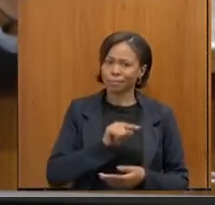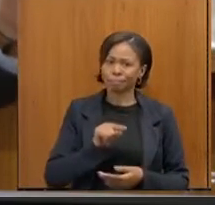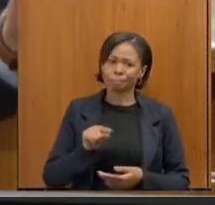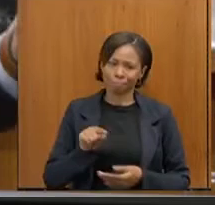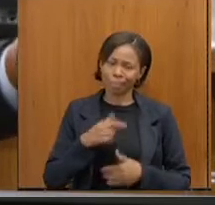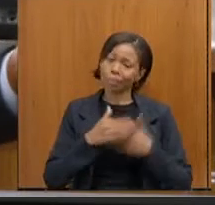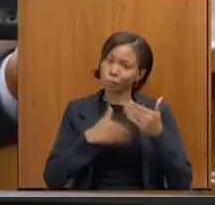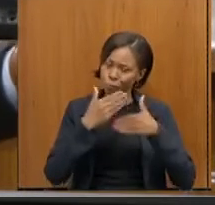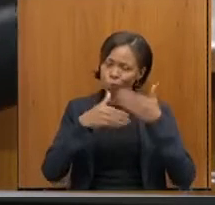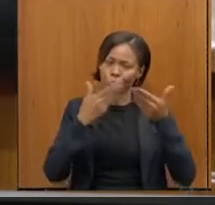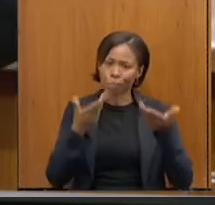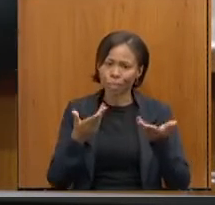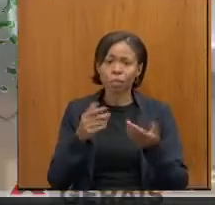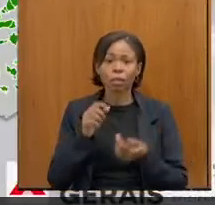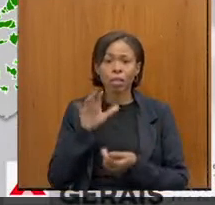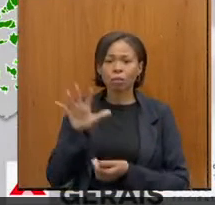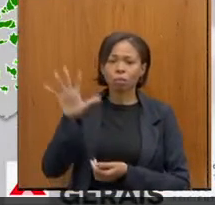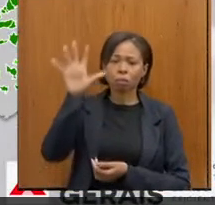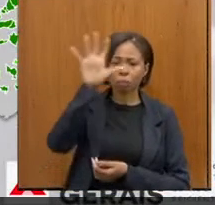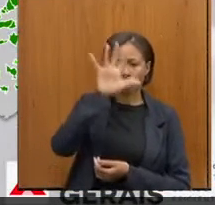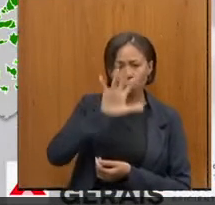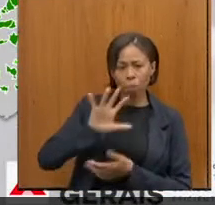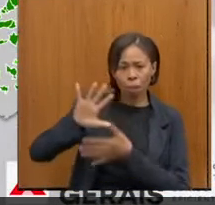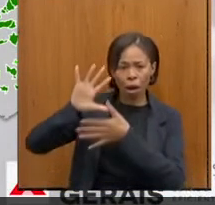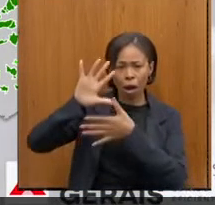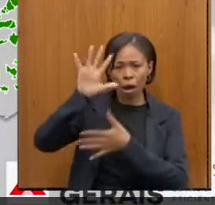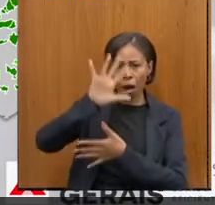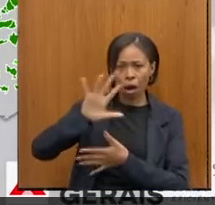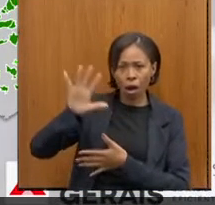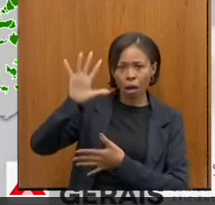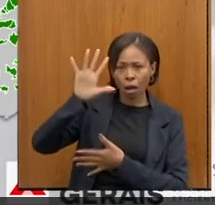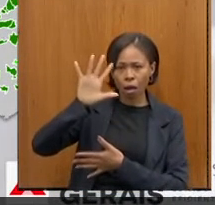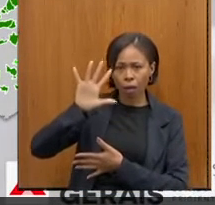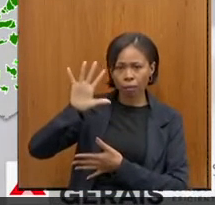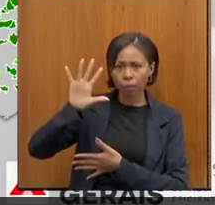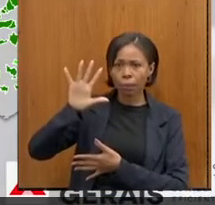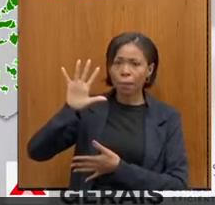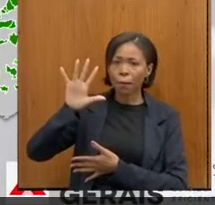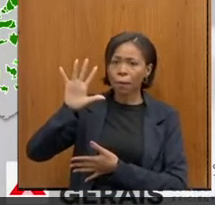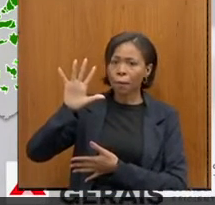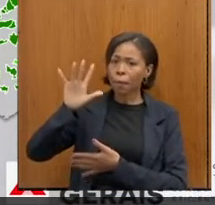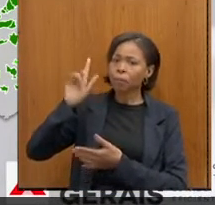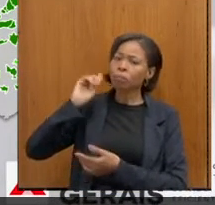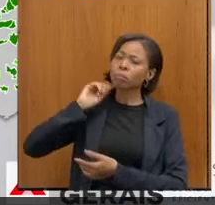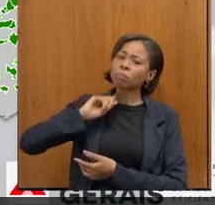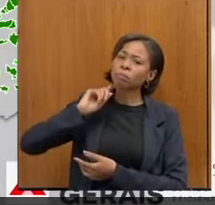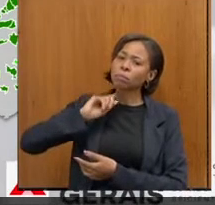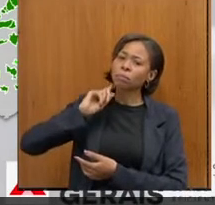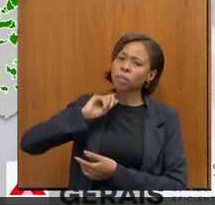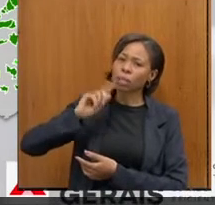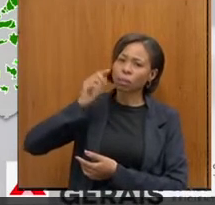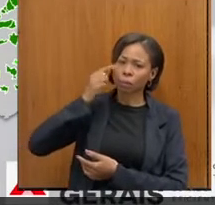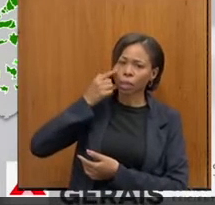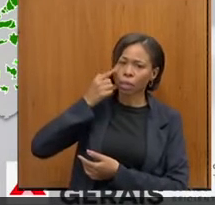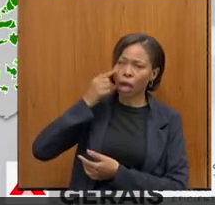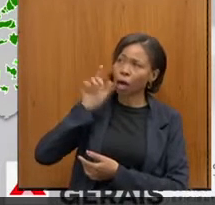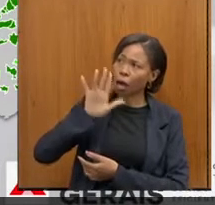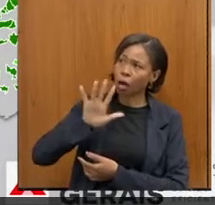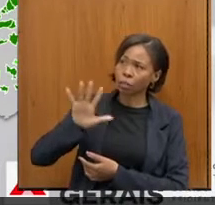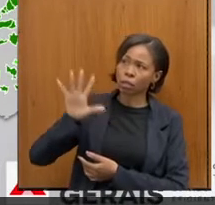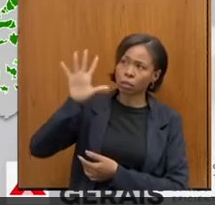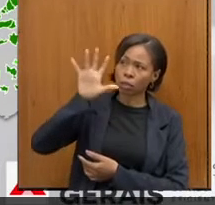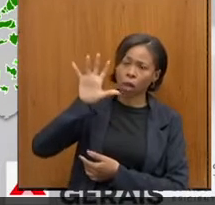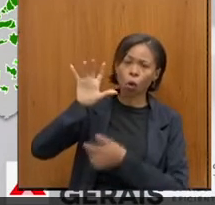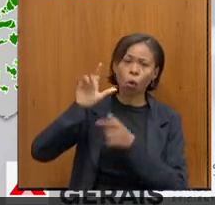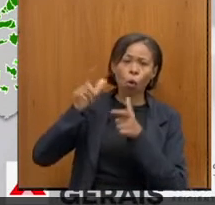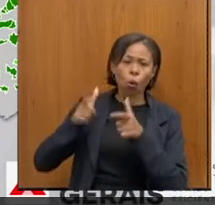é nós podemos pegar Minas Gerais no sentido transversal é o as regiões do